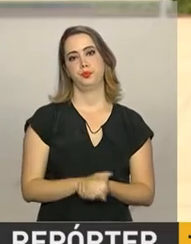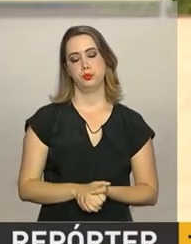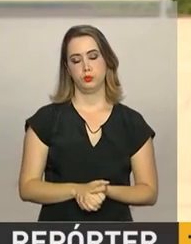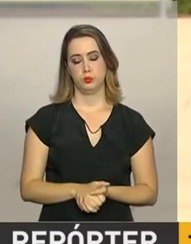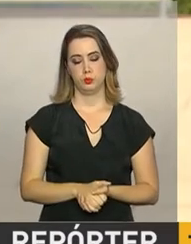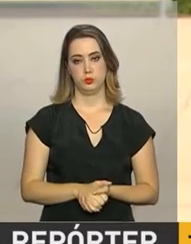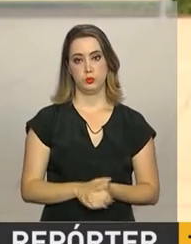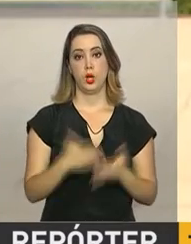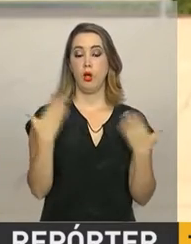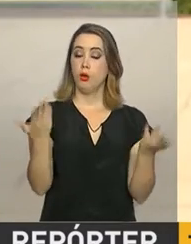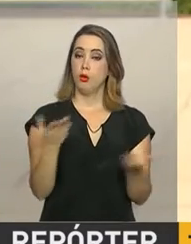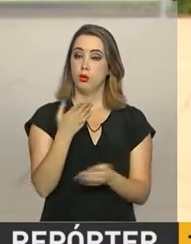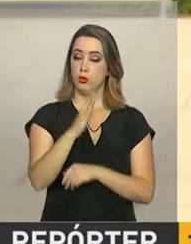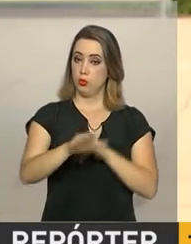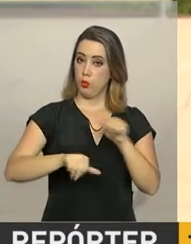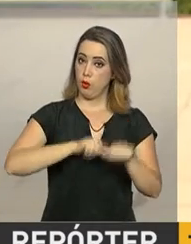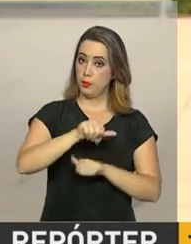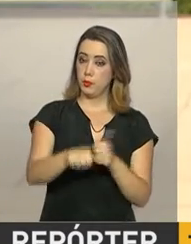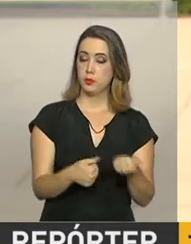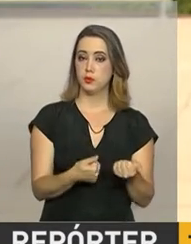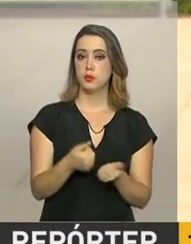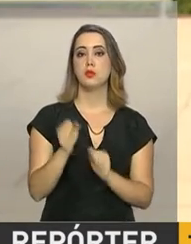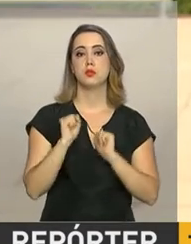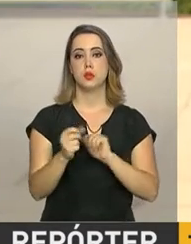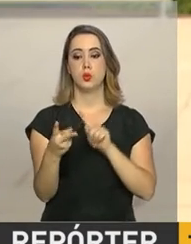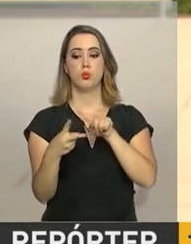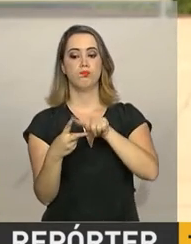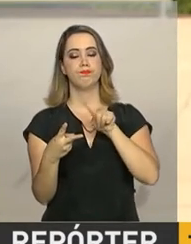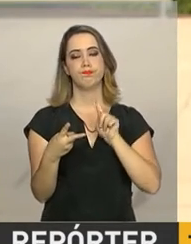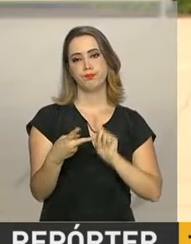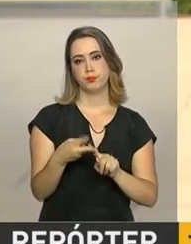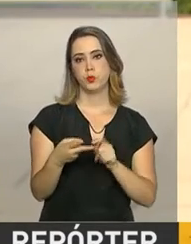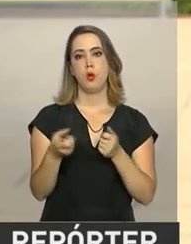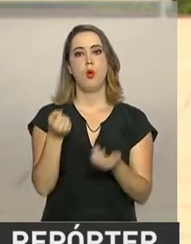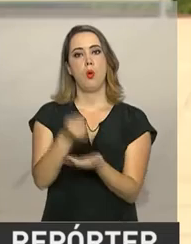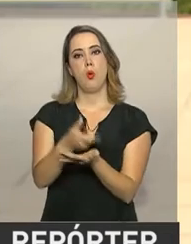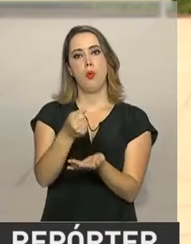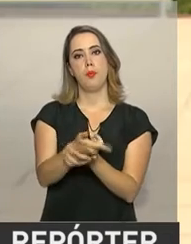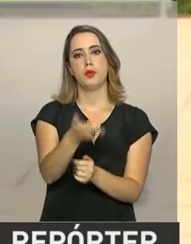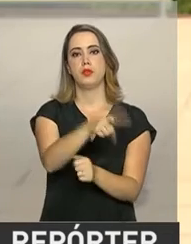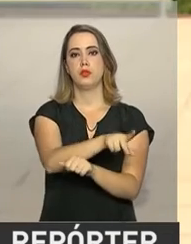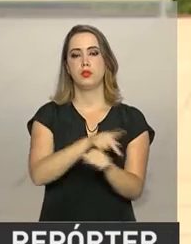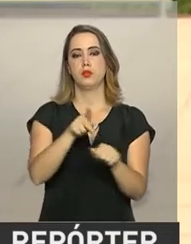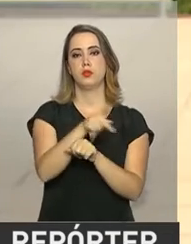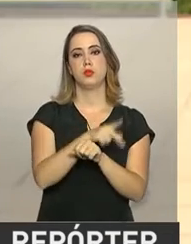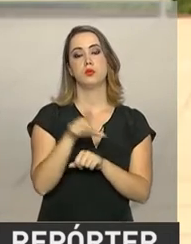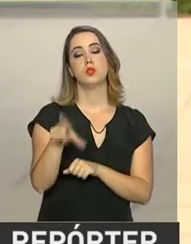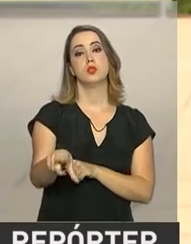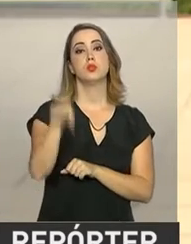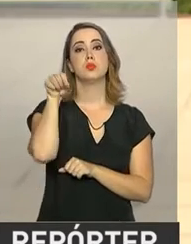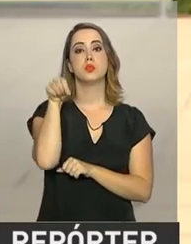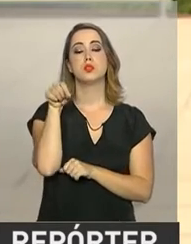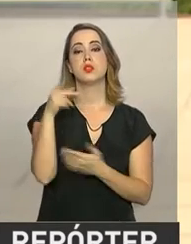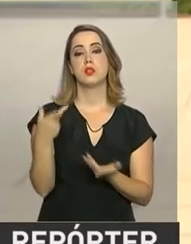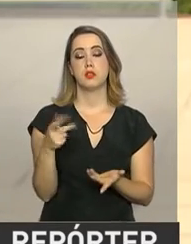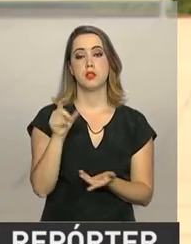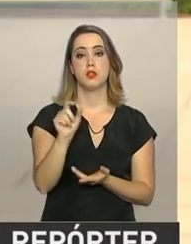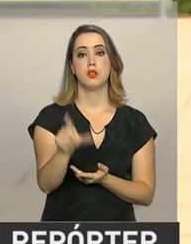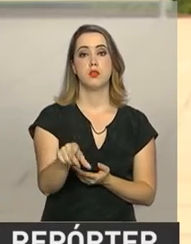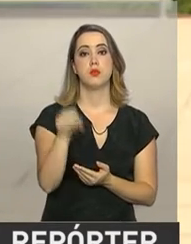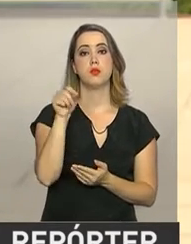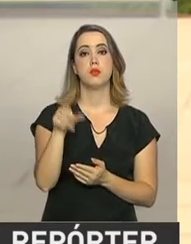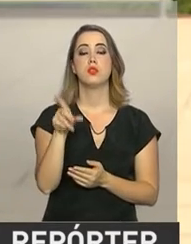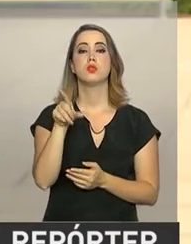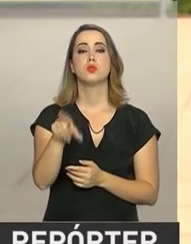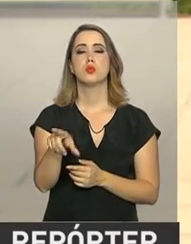opções para o pagamento das compras internacionais com cartão de crédito isso porque a decisão de travar a cotação do dólar